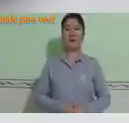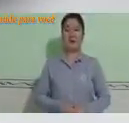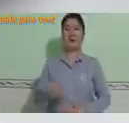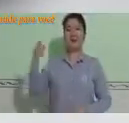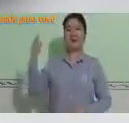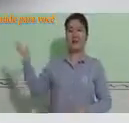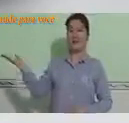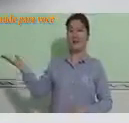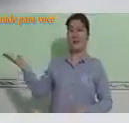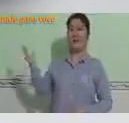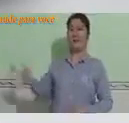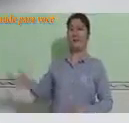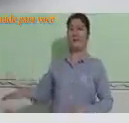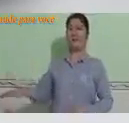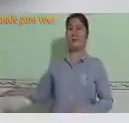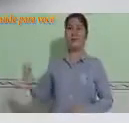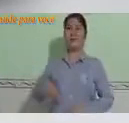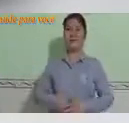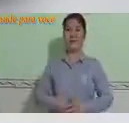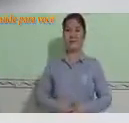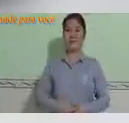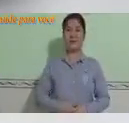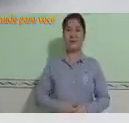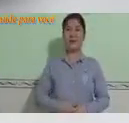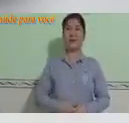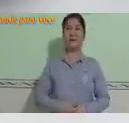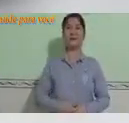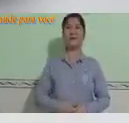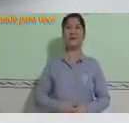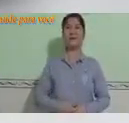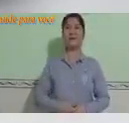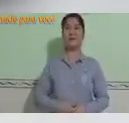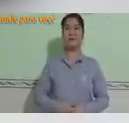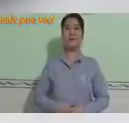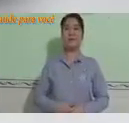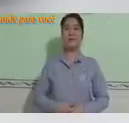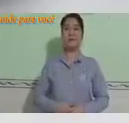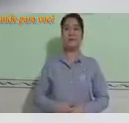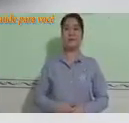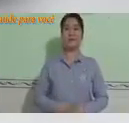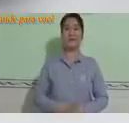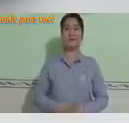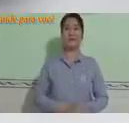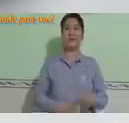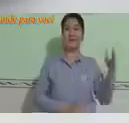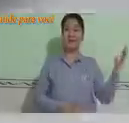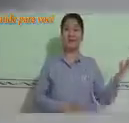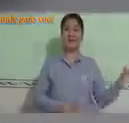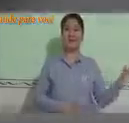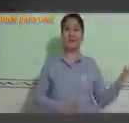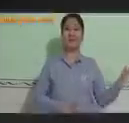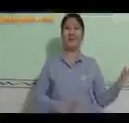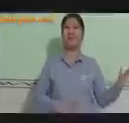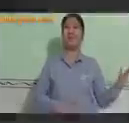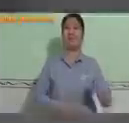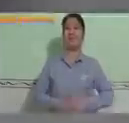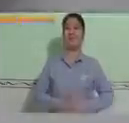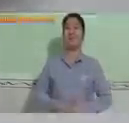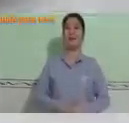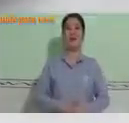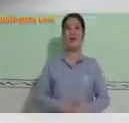Estes exercícios também podem ser feitos em casa para melhorar os sintomas mais rapidamente, mas devem ser